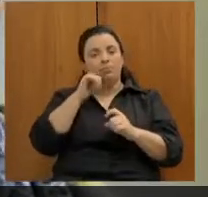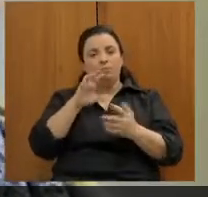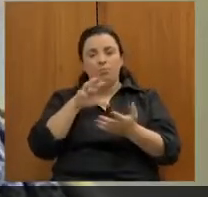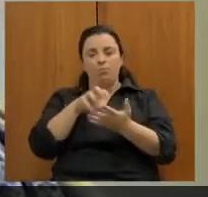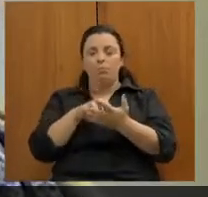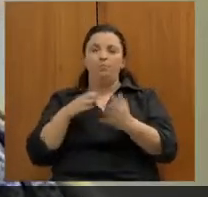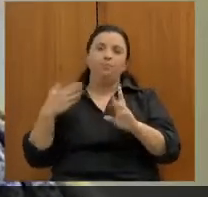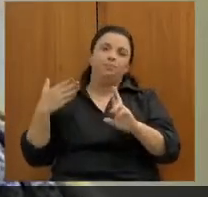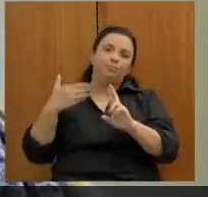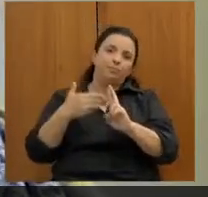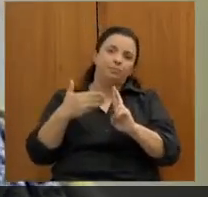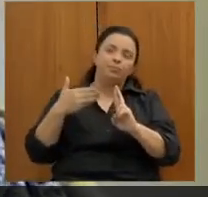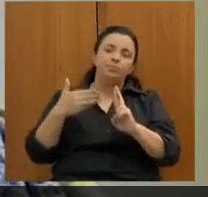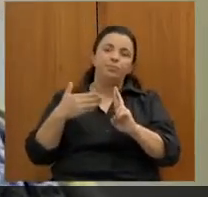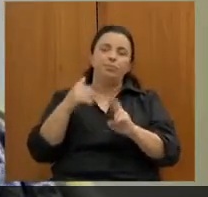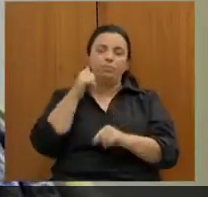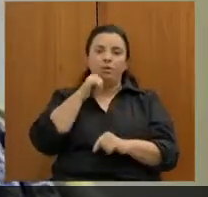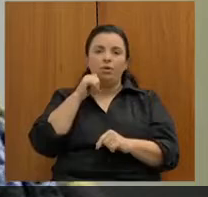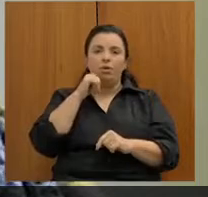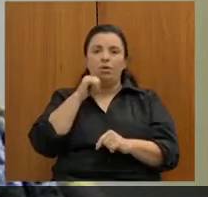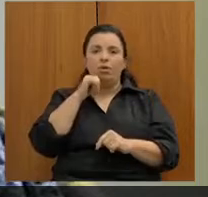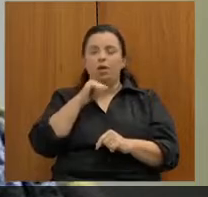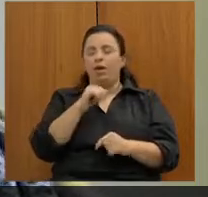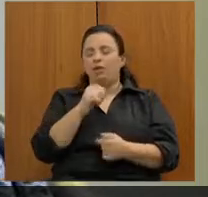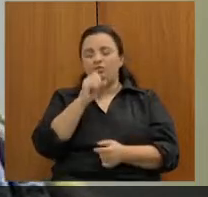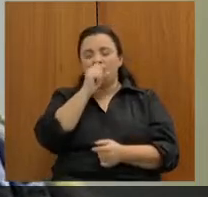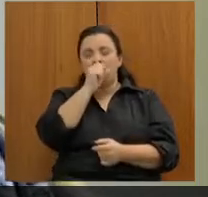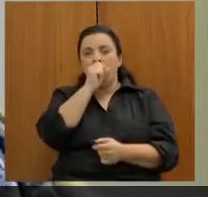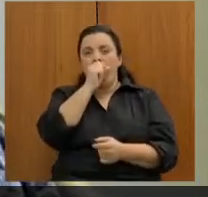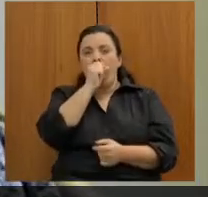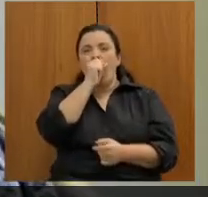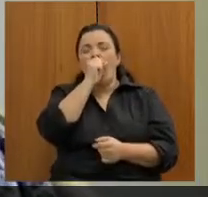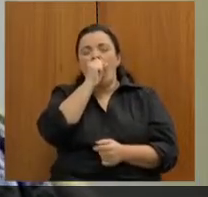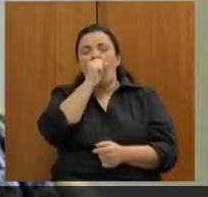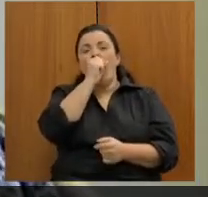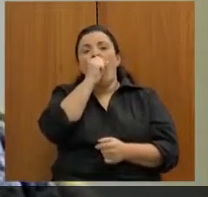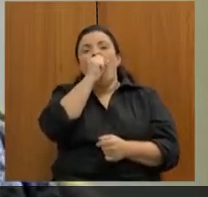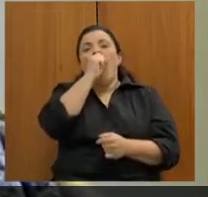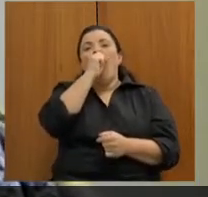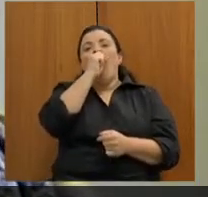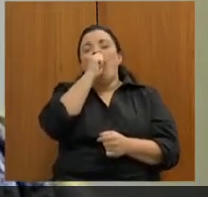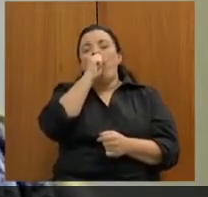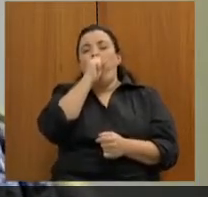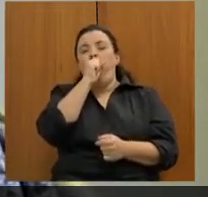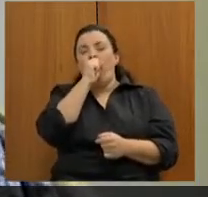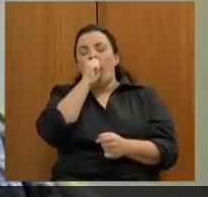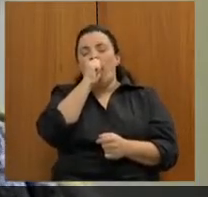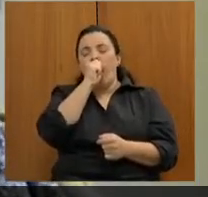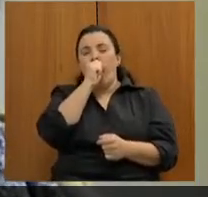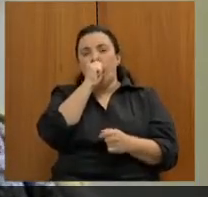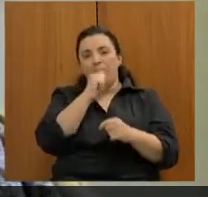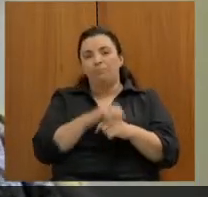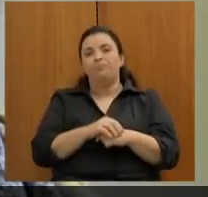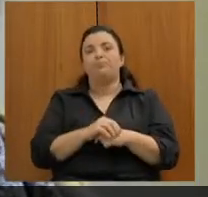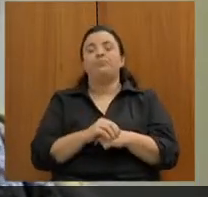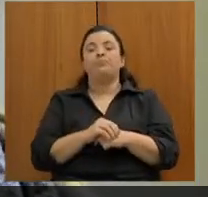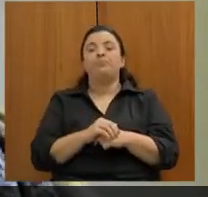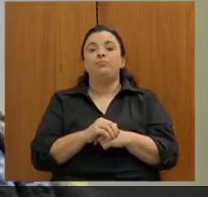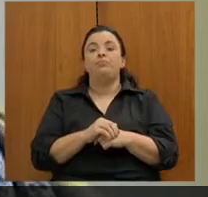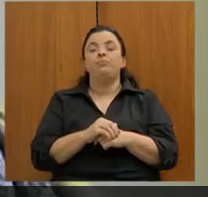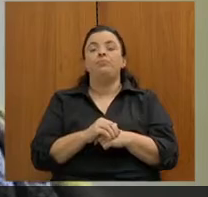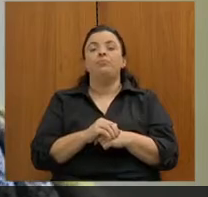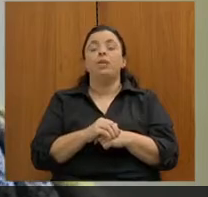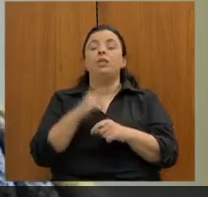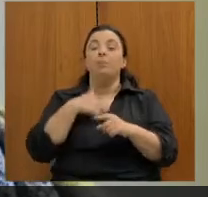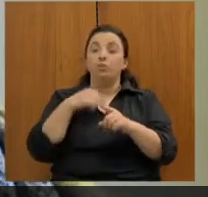que também existe aqui com esse Amparo assistência de assistência social e de Psicologia para as mulheres em situação de violência